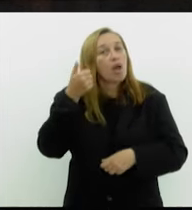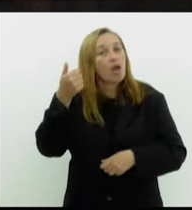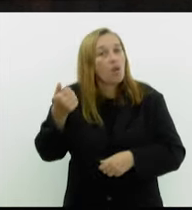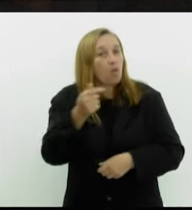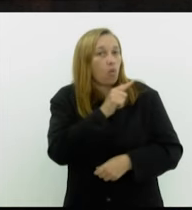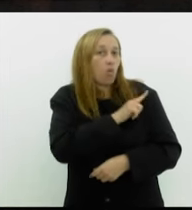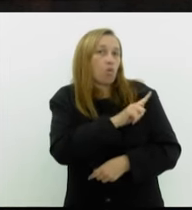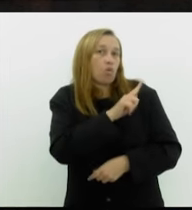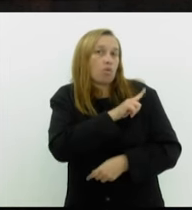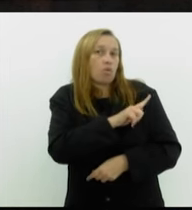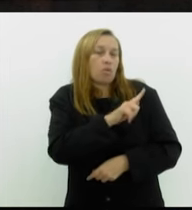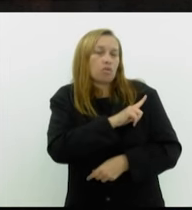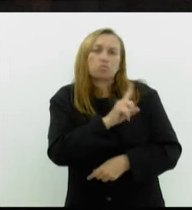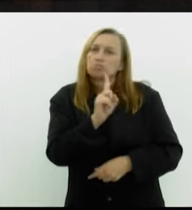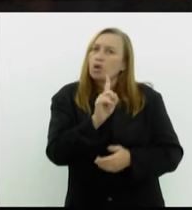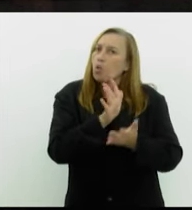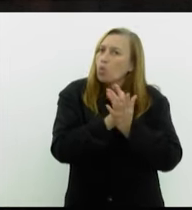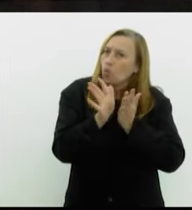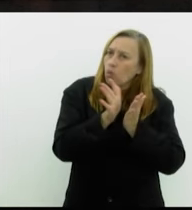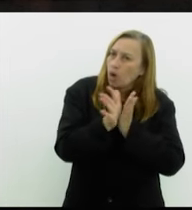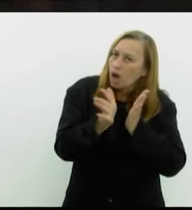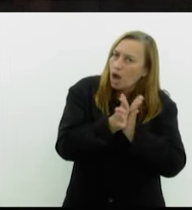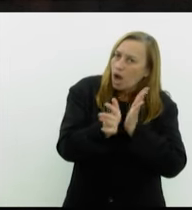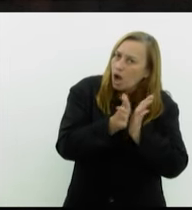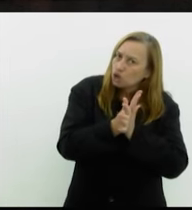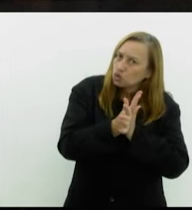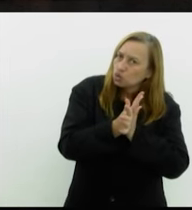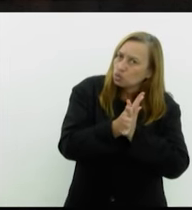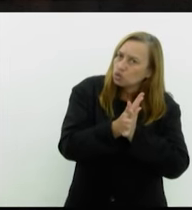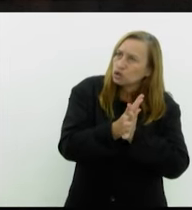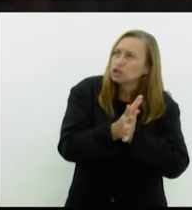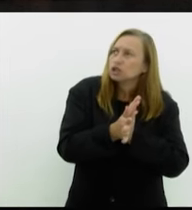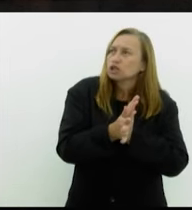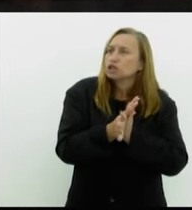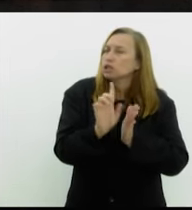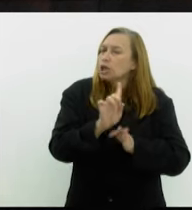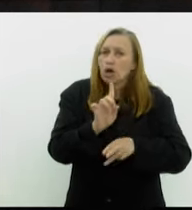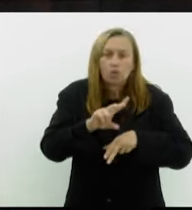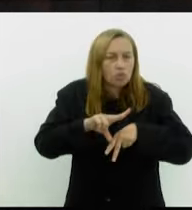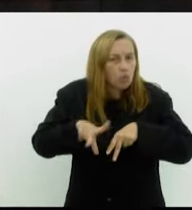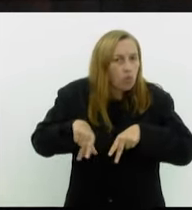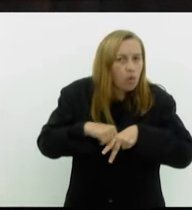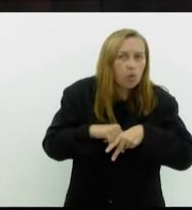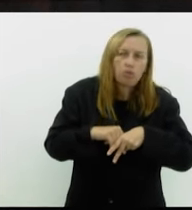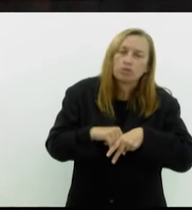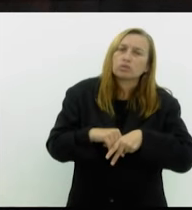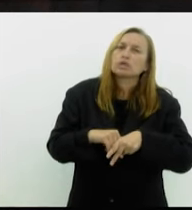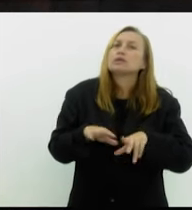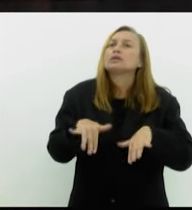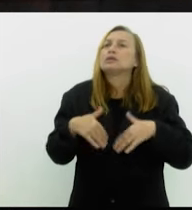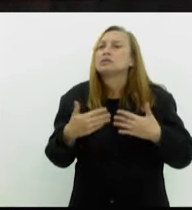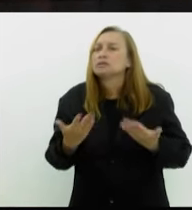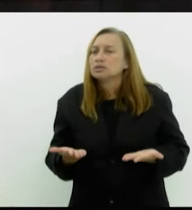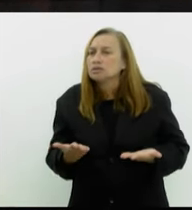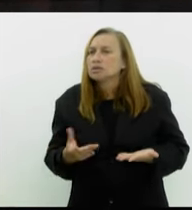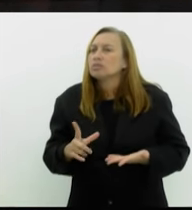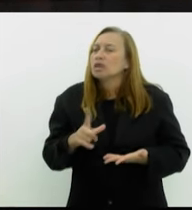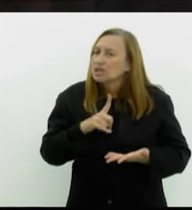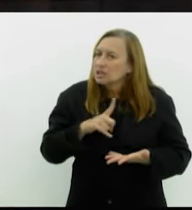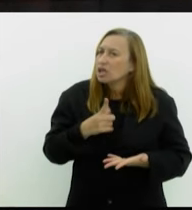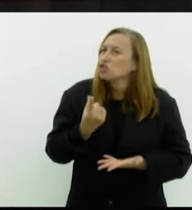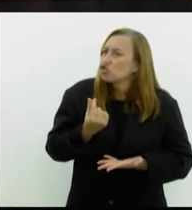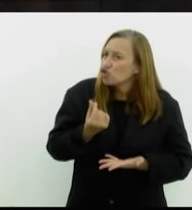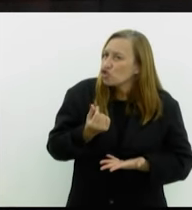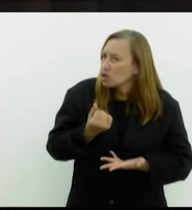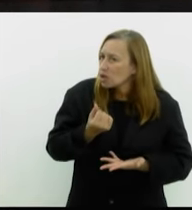não permitindo desperdício, não permitindo a corrupção, enfim, para que tenha dinheiro